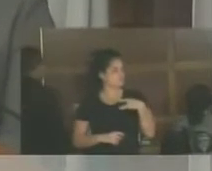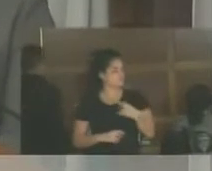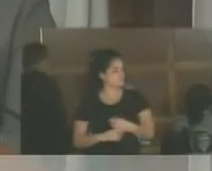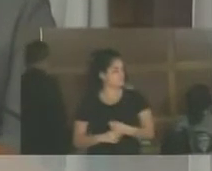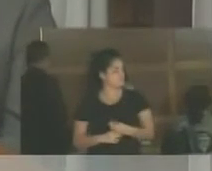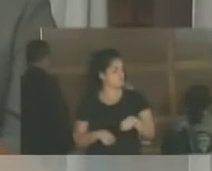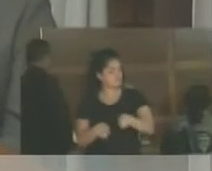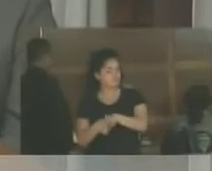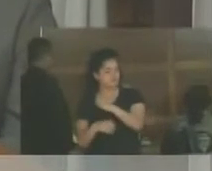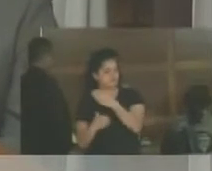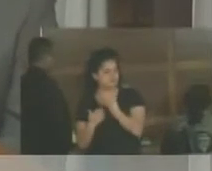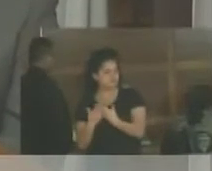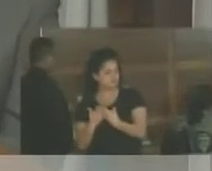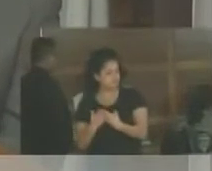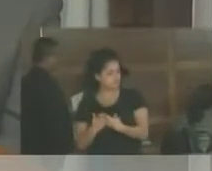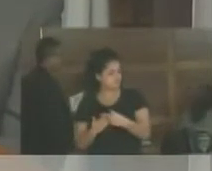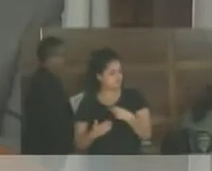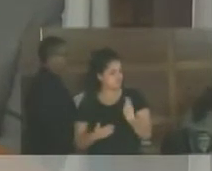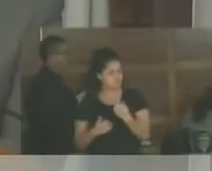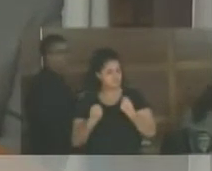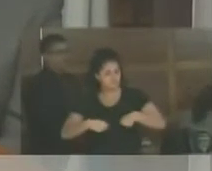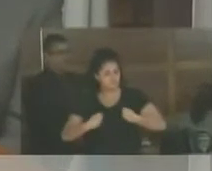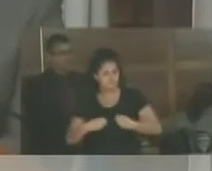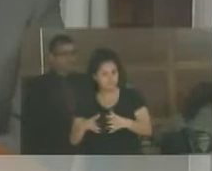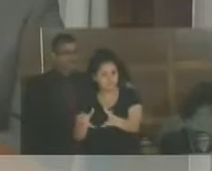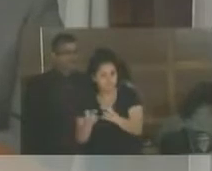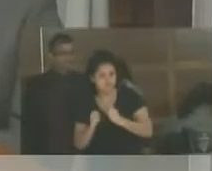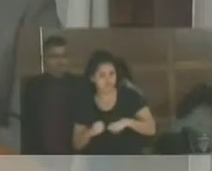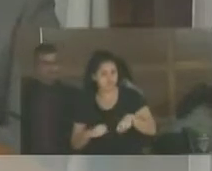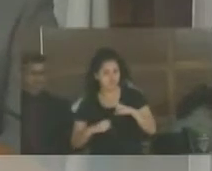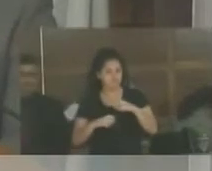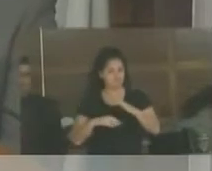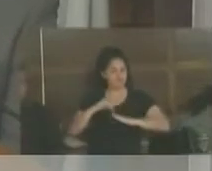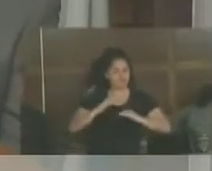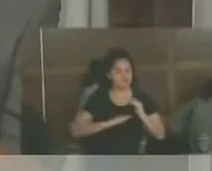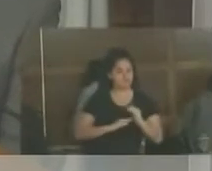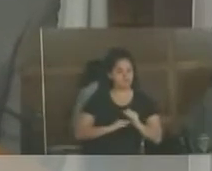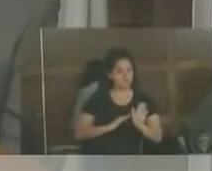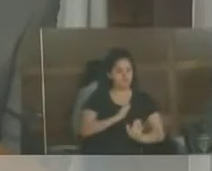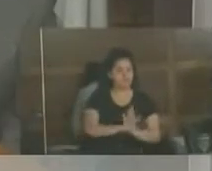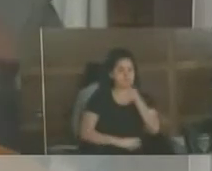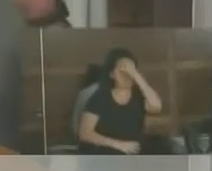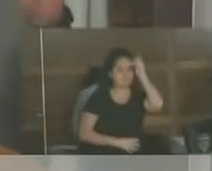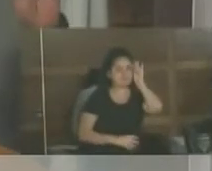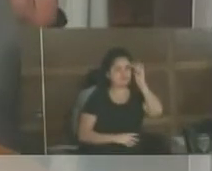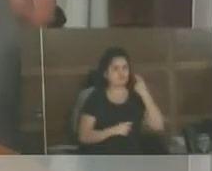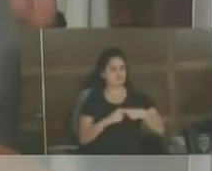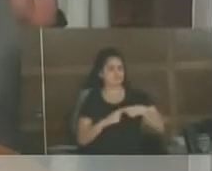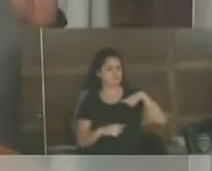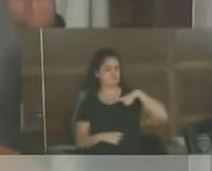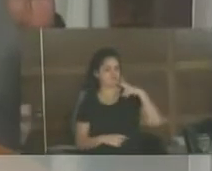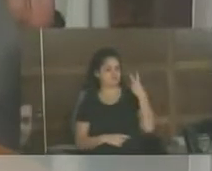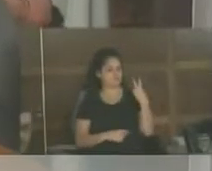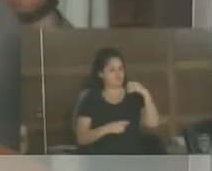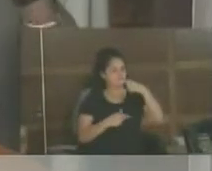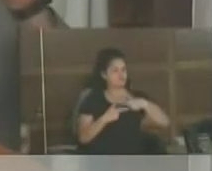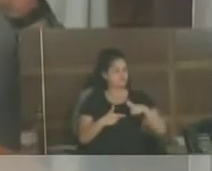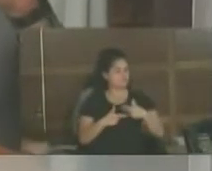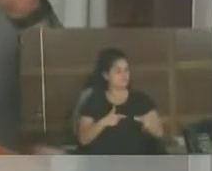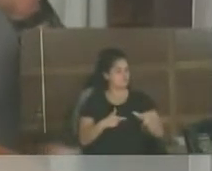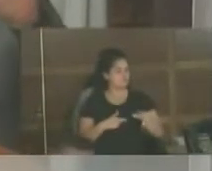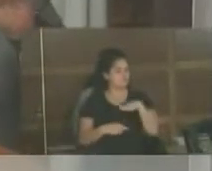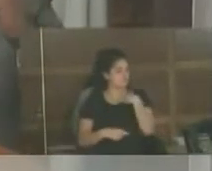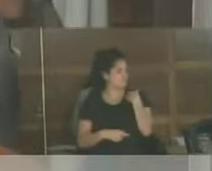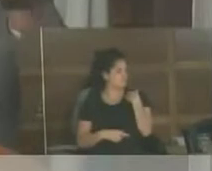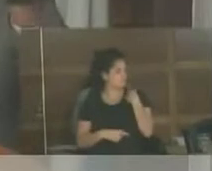quanto na área de educação. Nós temos que pegar os profissionais, não só tratem as pessoas, porque tem dois problemas aí na questão do